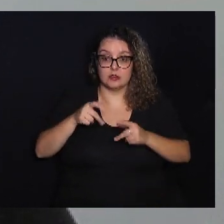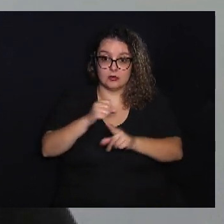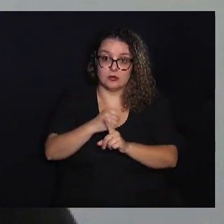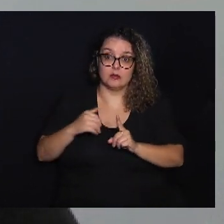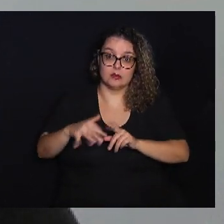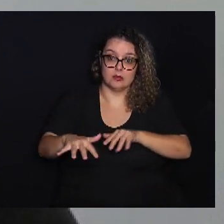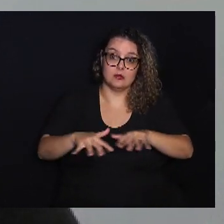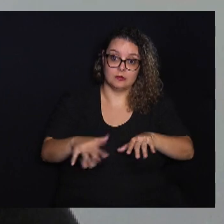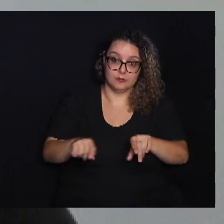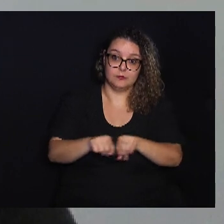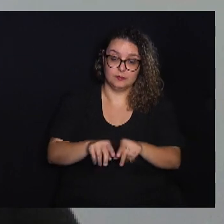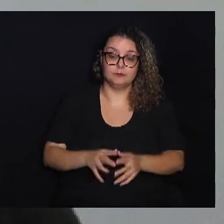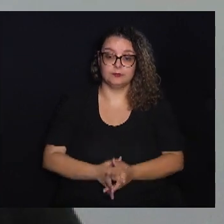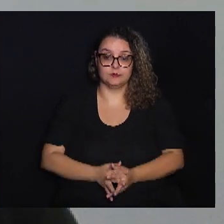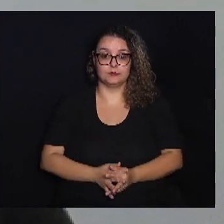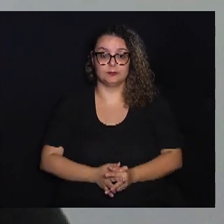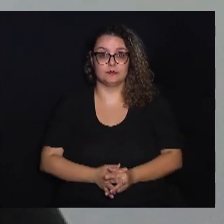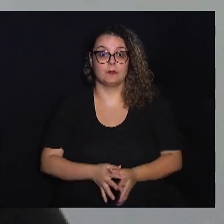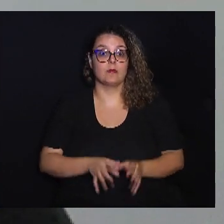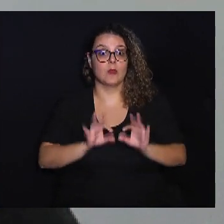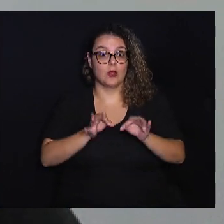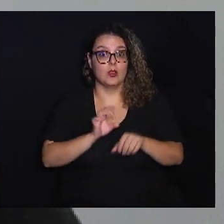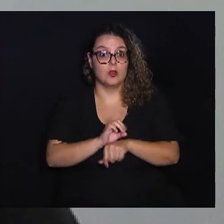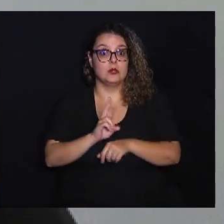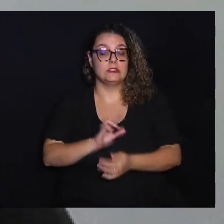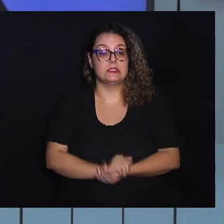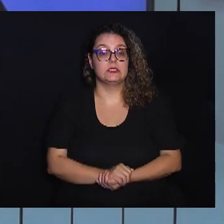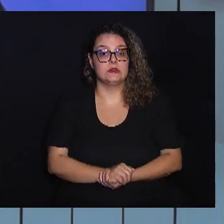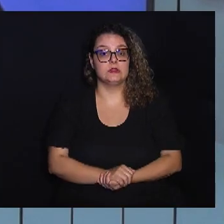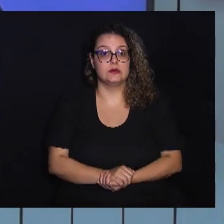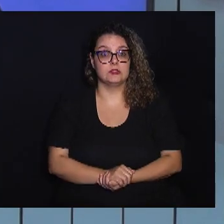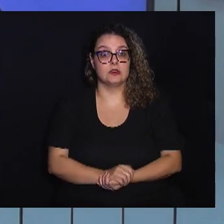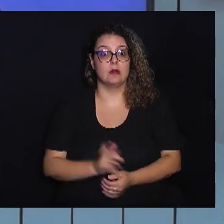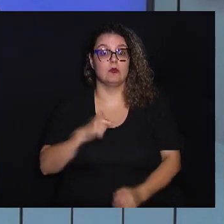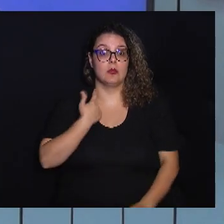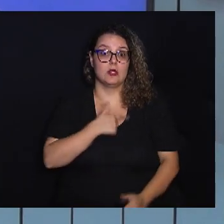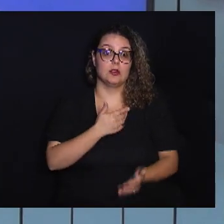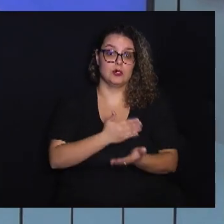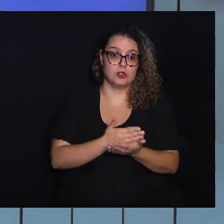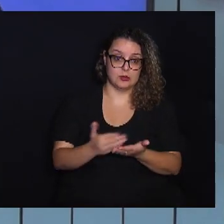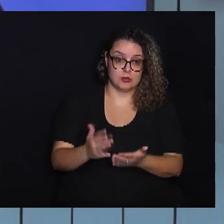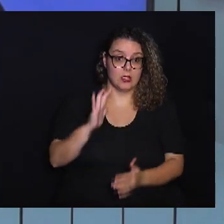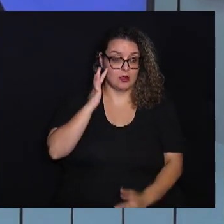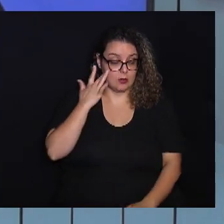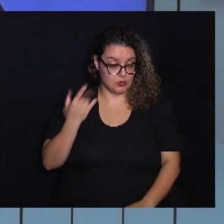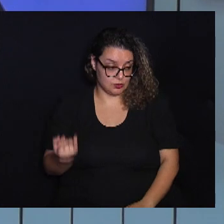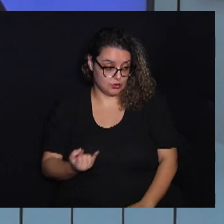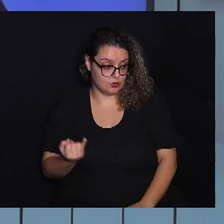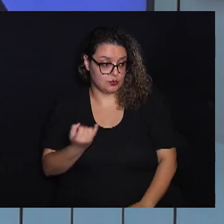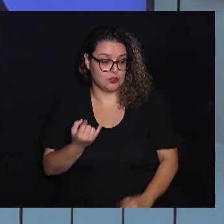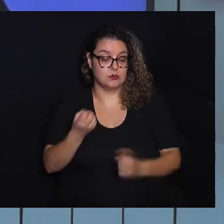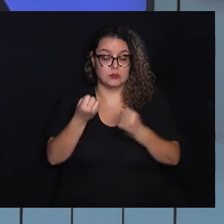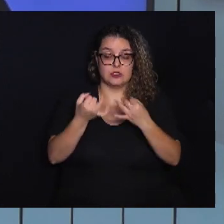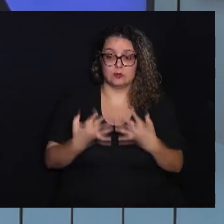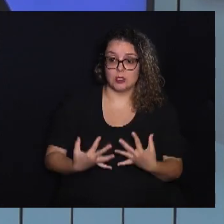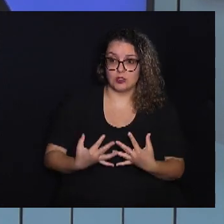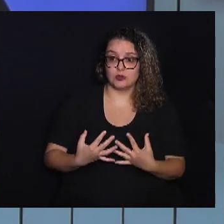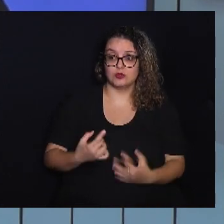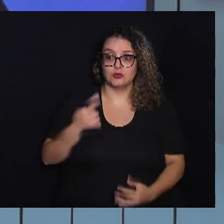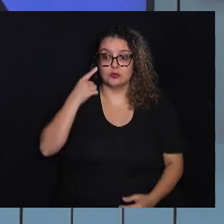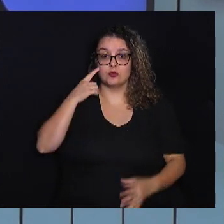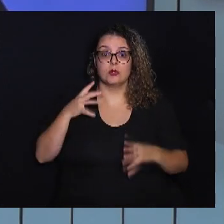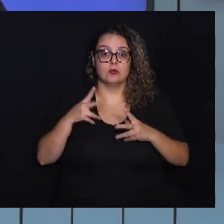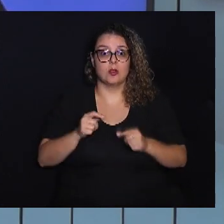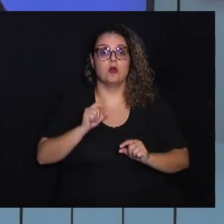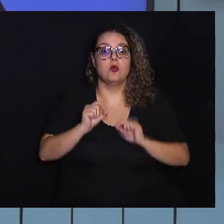toda a sociedade se mobilize também, né? Com certeza, doutora. Para a gente começar, então, acho importante a gente explicar de